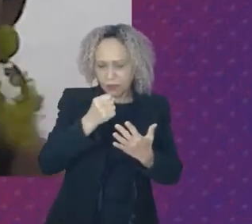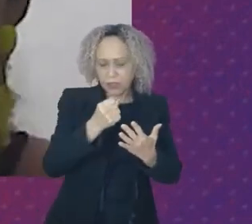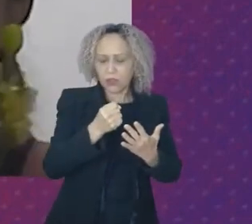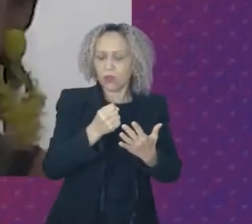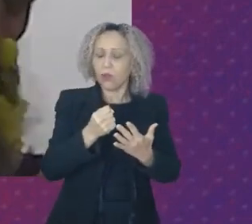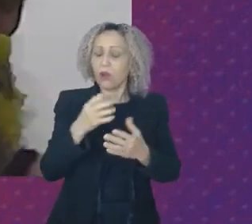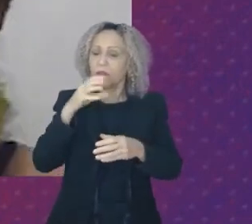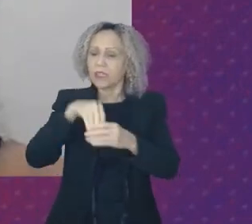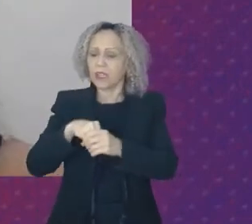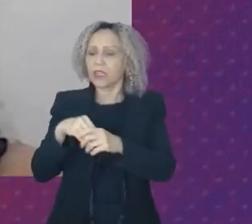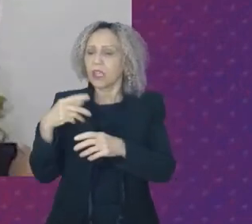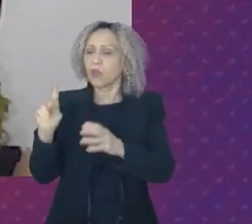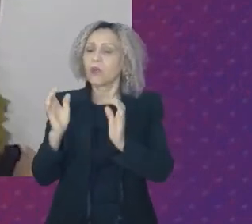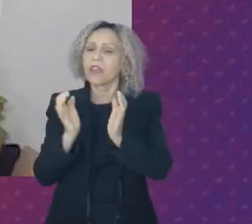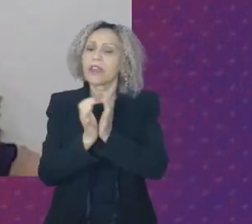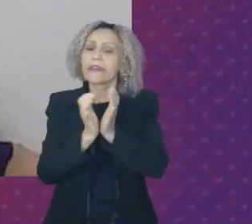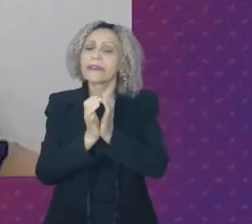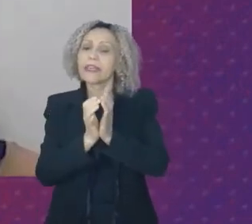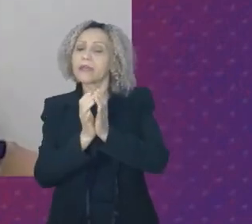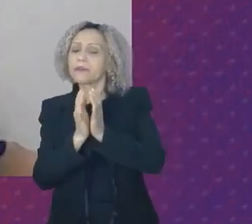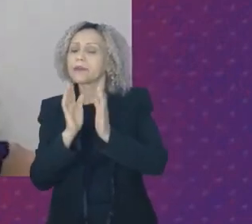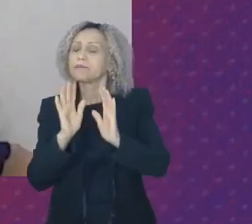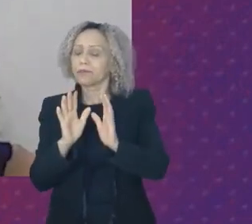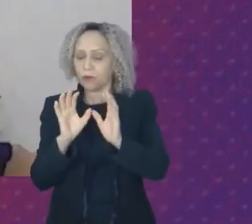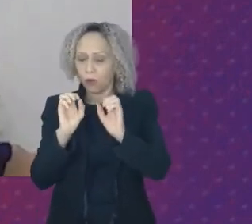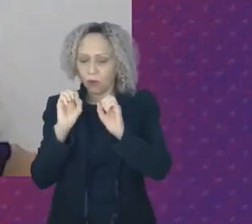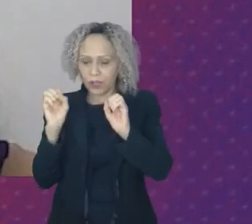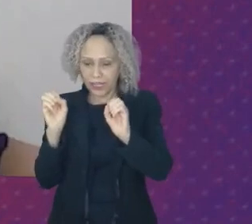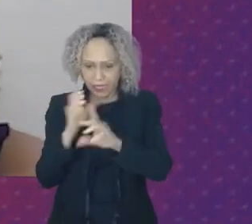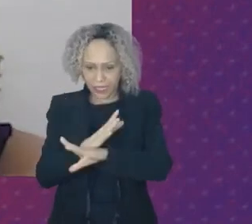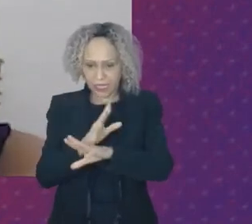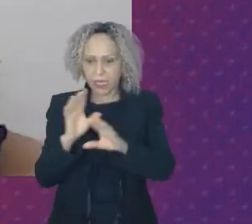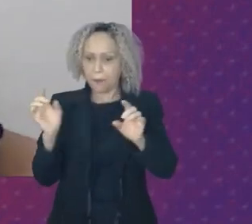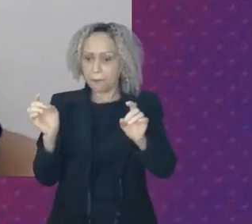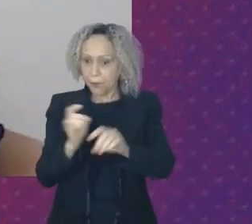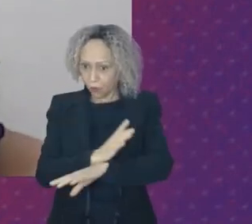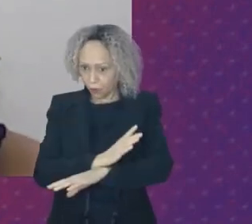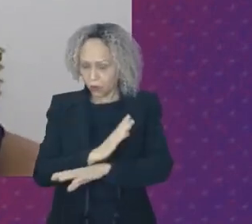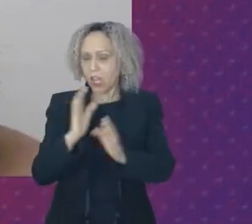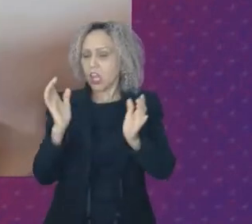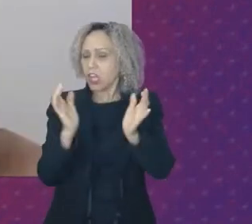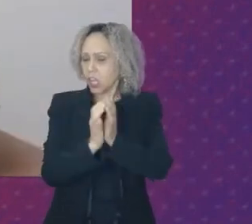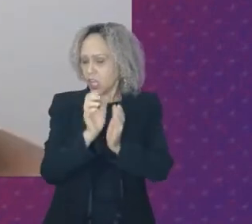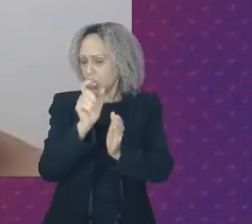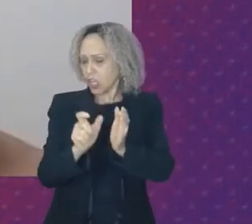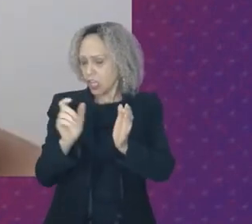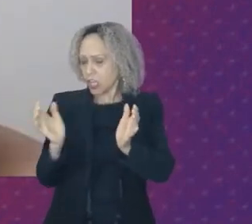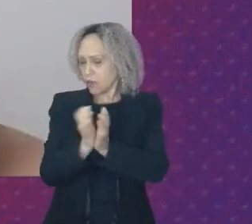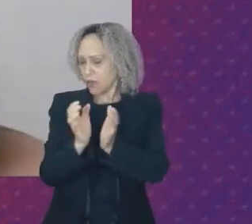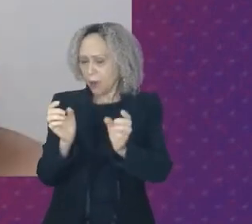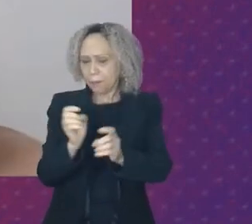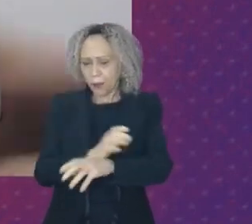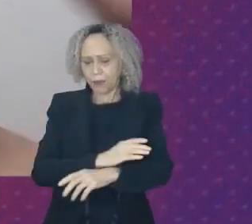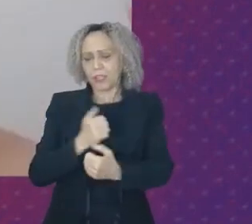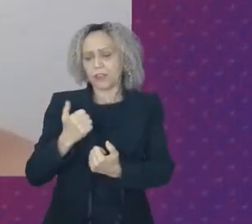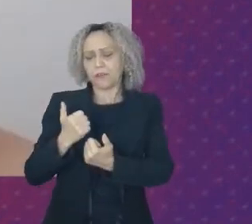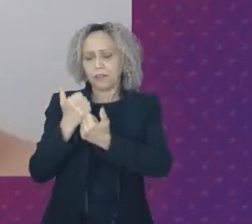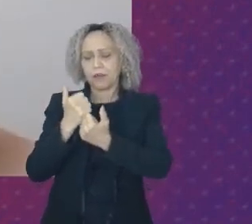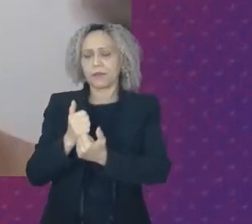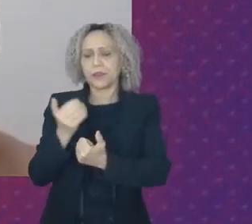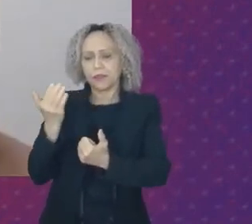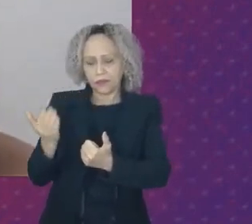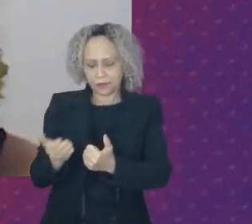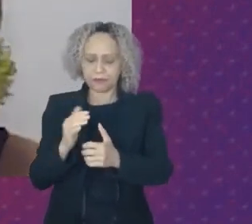público. Às vezes a gente entra numa campanha eleitoral querendo fazer uma comunicação para todo mundo. Não, eu